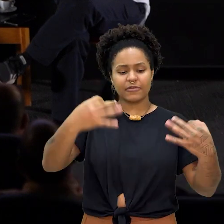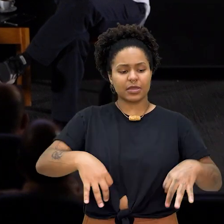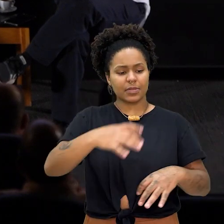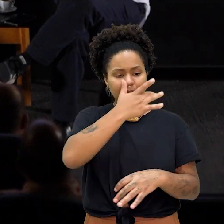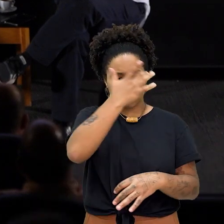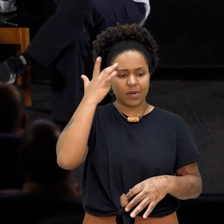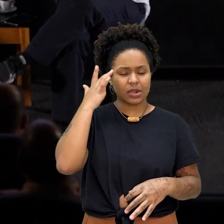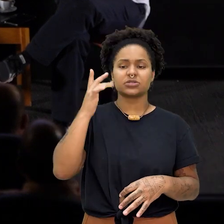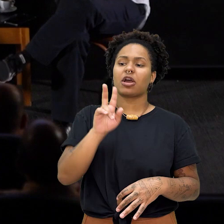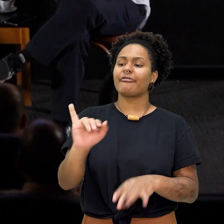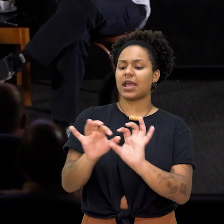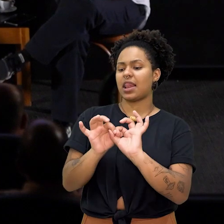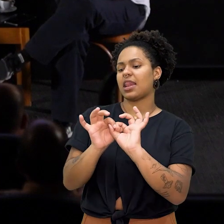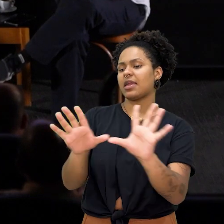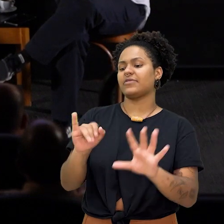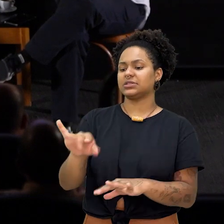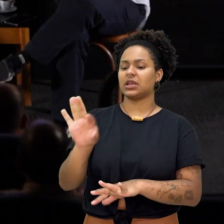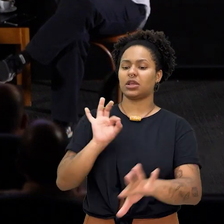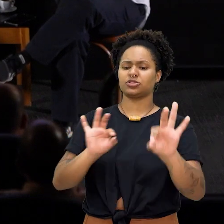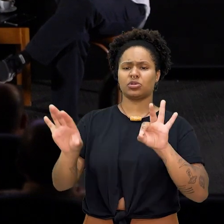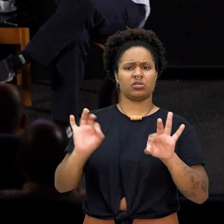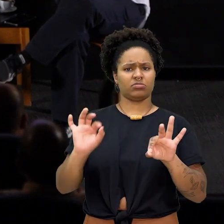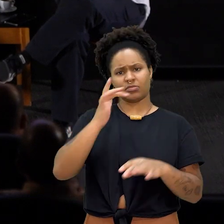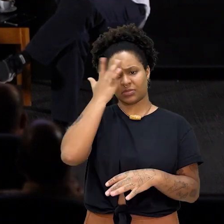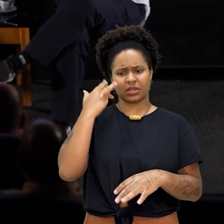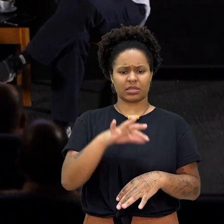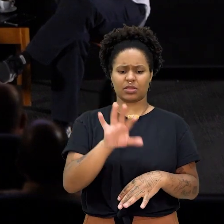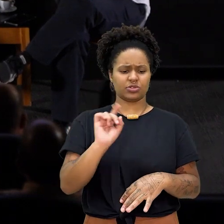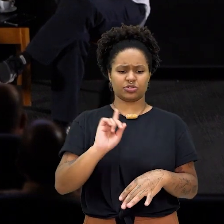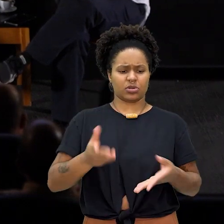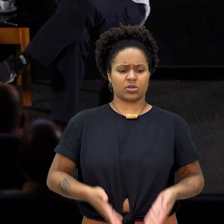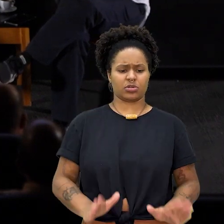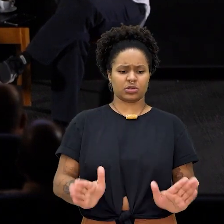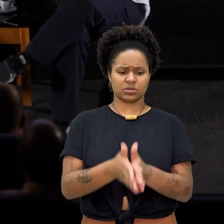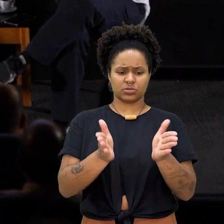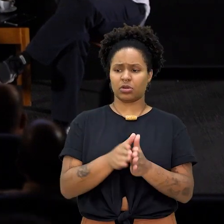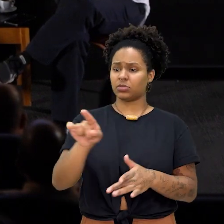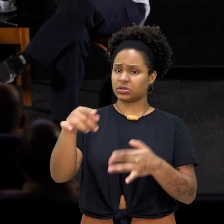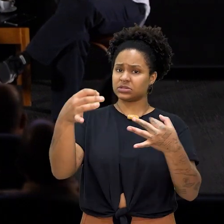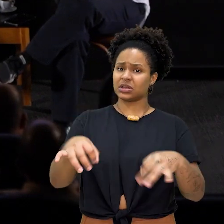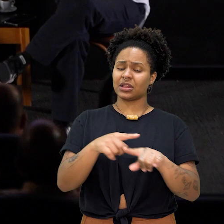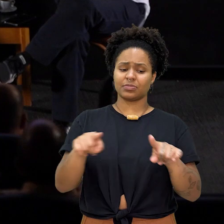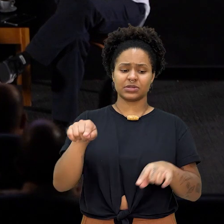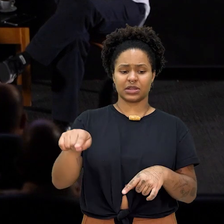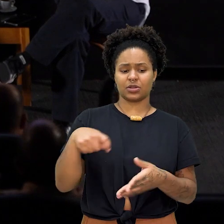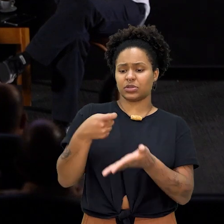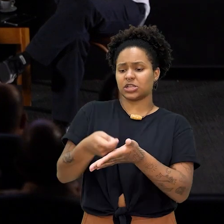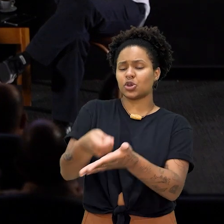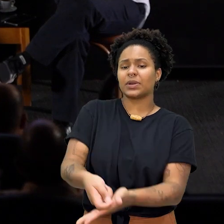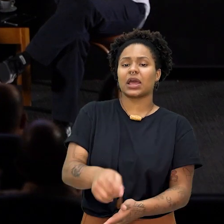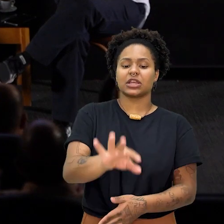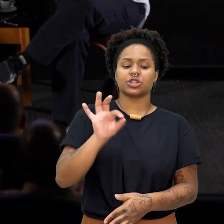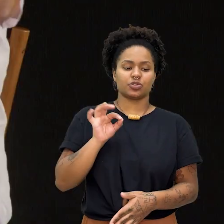que as pessoas elas vão ser livres se elas escolherem. Ninguém escolheu nascer pobre. Não, sem dúvida, mas elas também não têm que ser